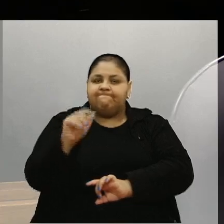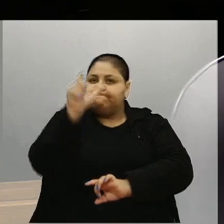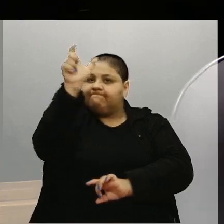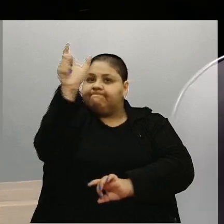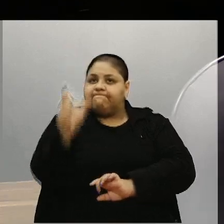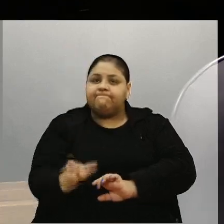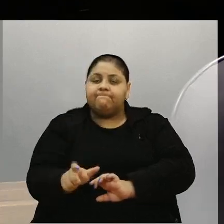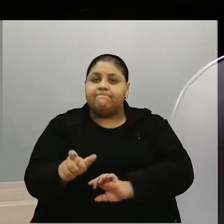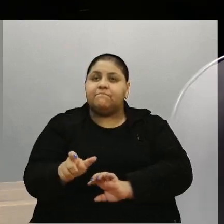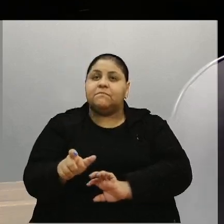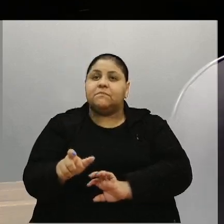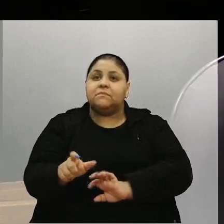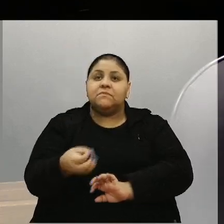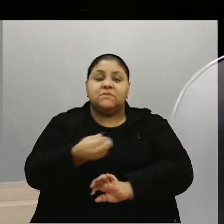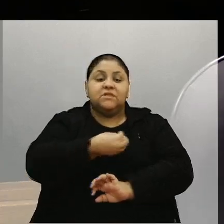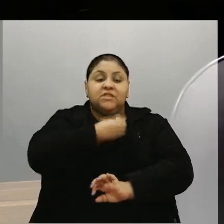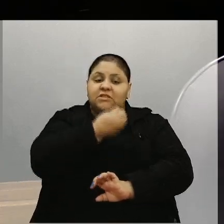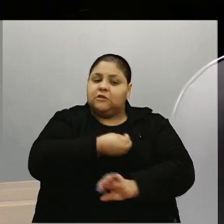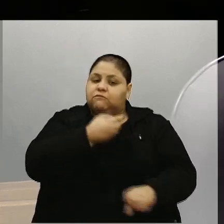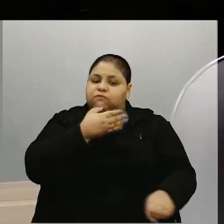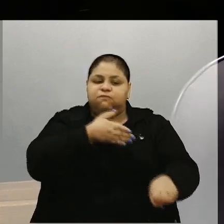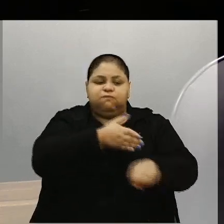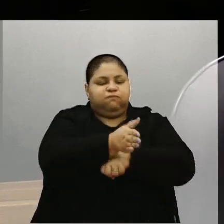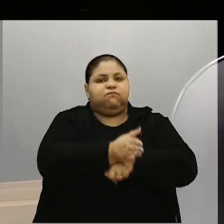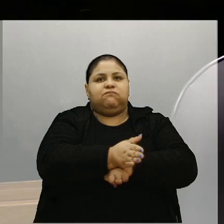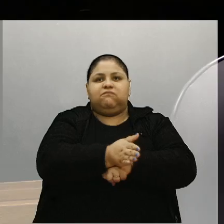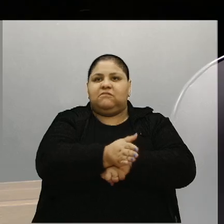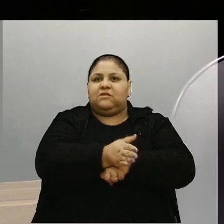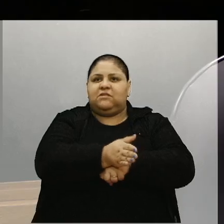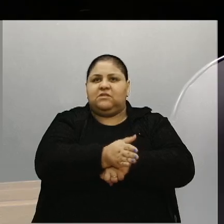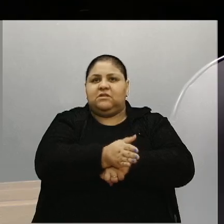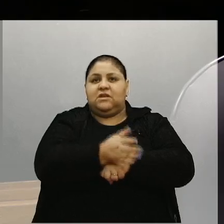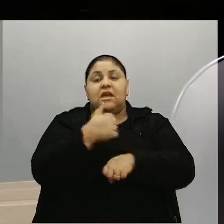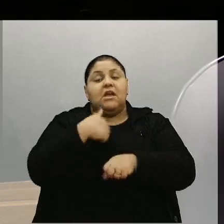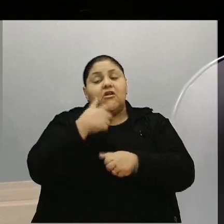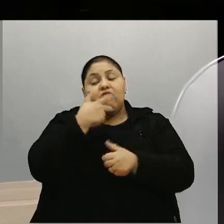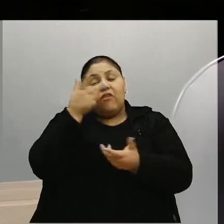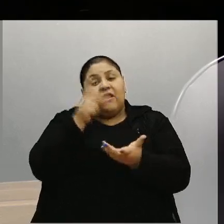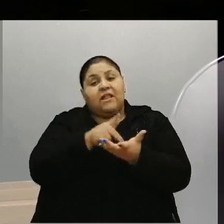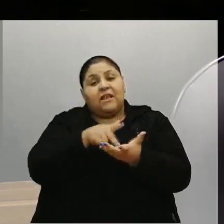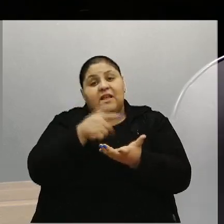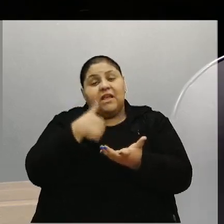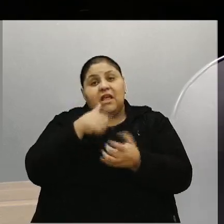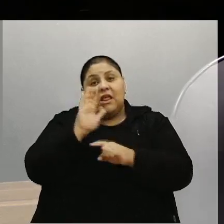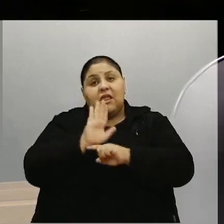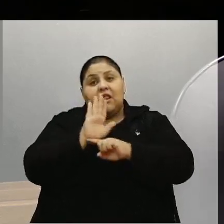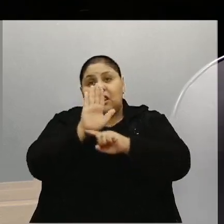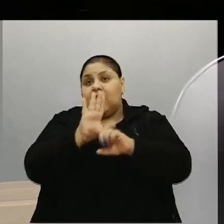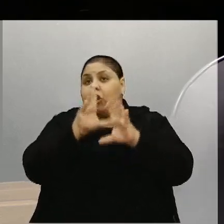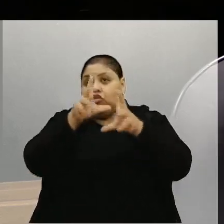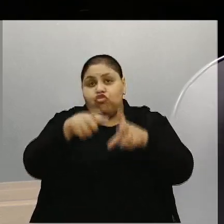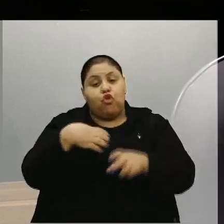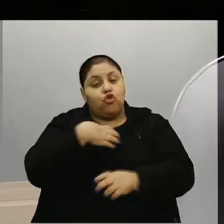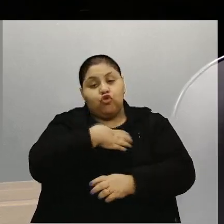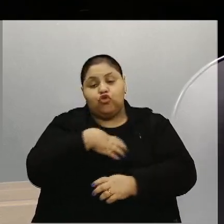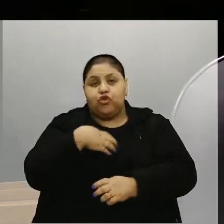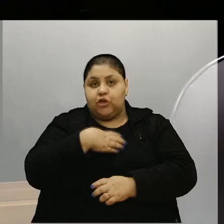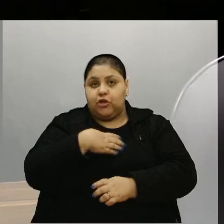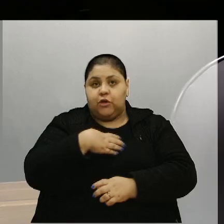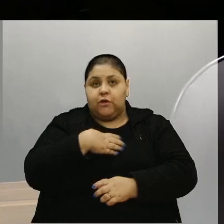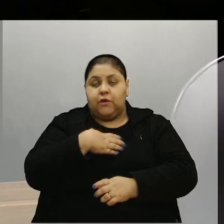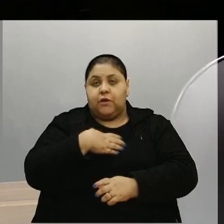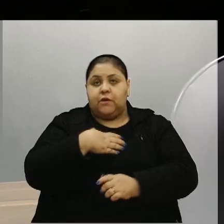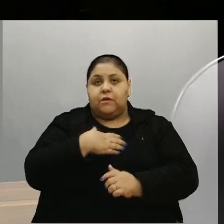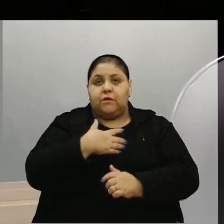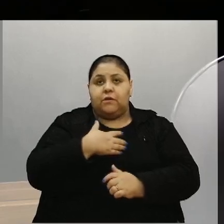estão vivendo, estão se envolvendo em situação. Eu vou ser sincera, eu estou ajudando de todas as formas. Eu, assim